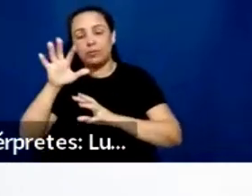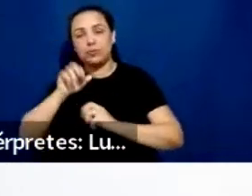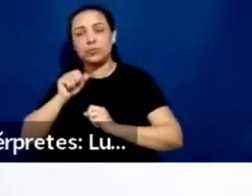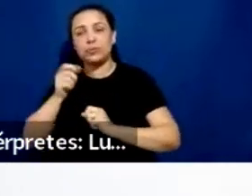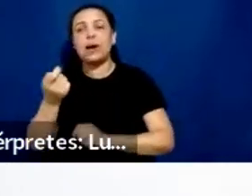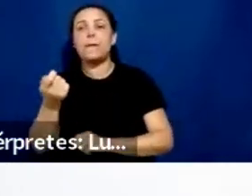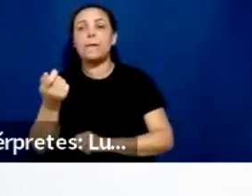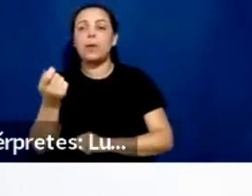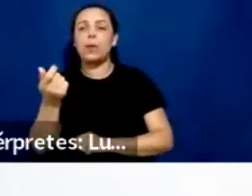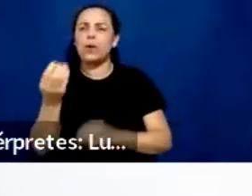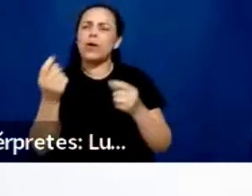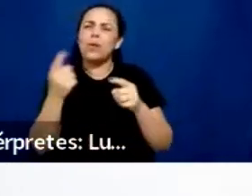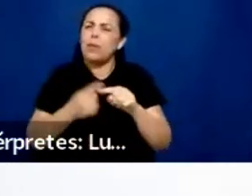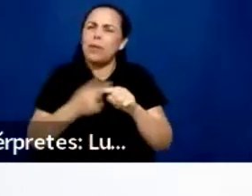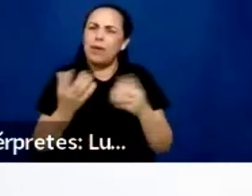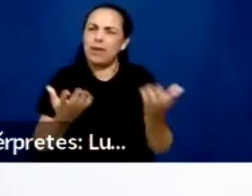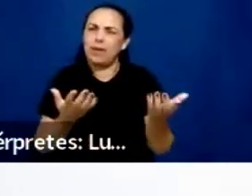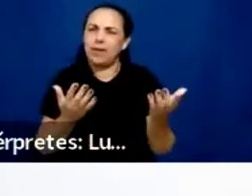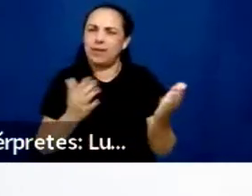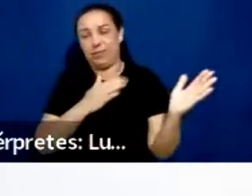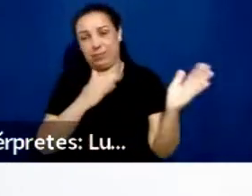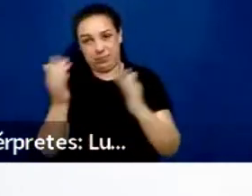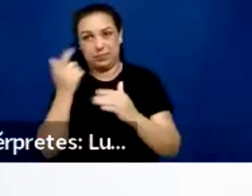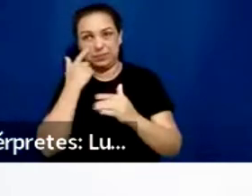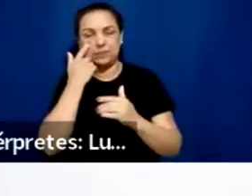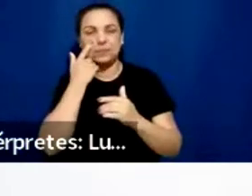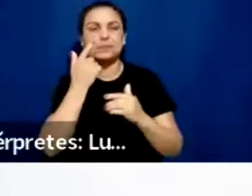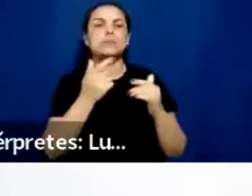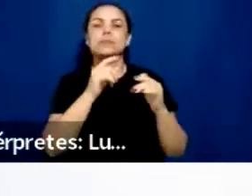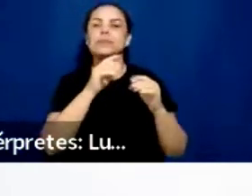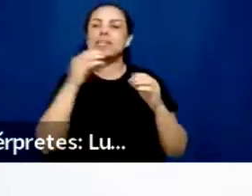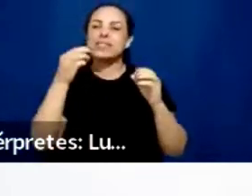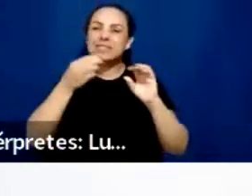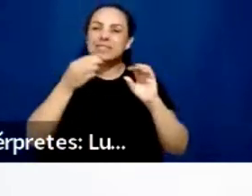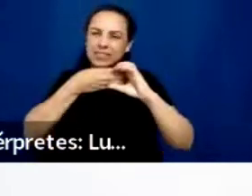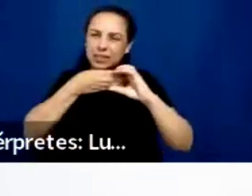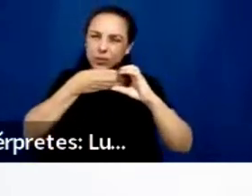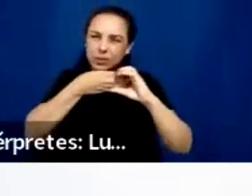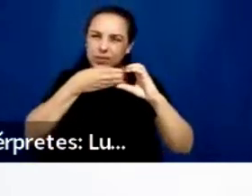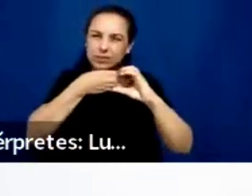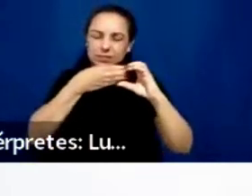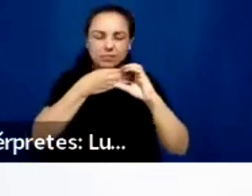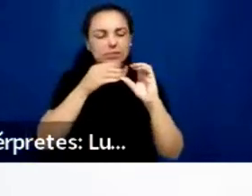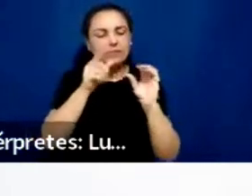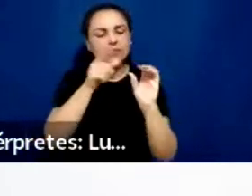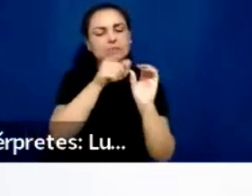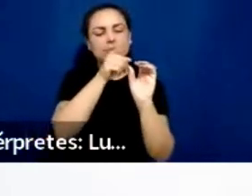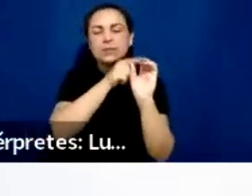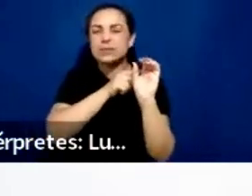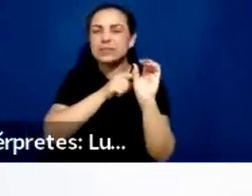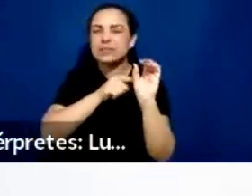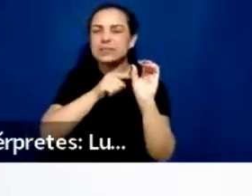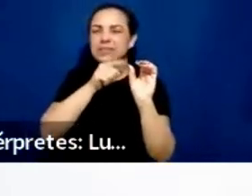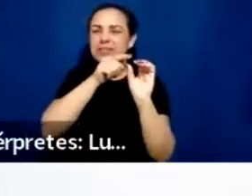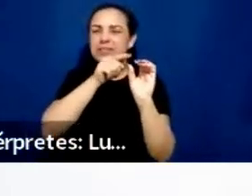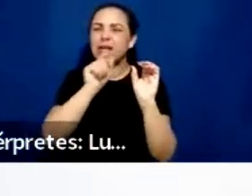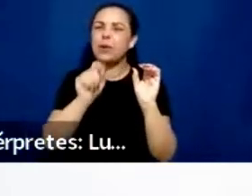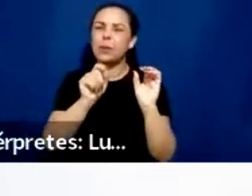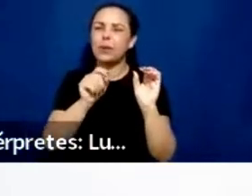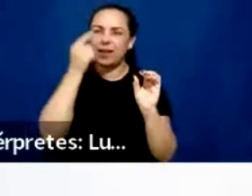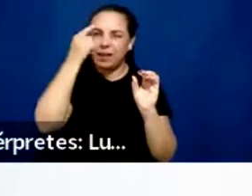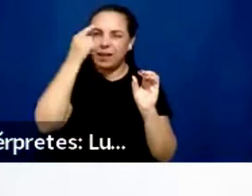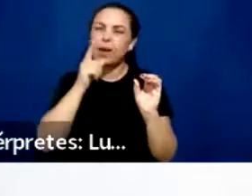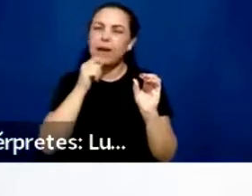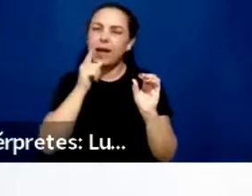Se aquela água ela chegar na nossa célula, uma água pesada, uma água cheia de clusters, o que